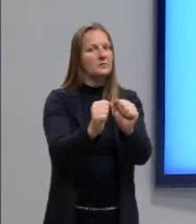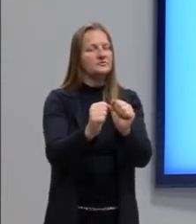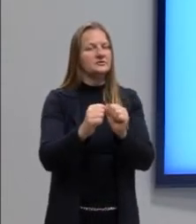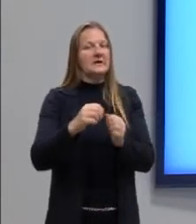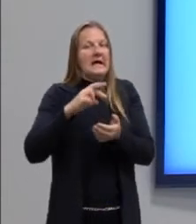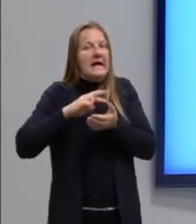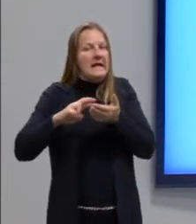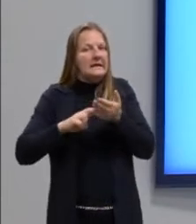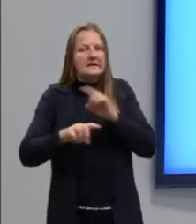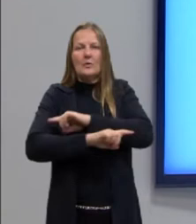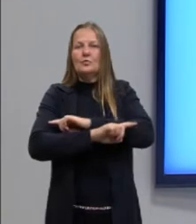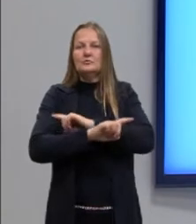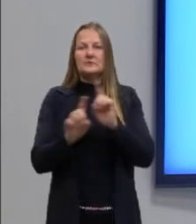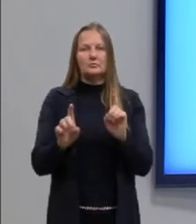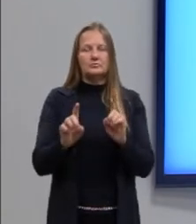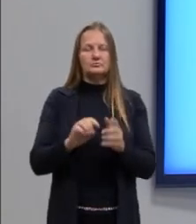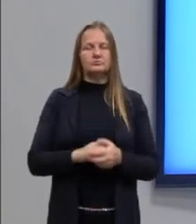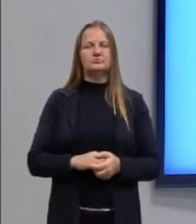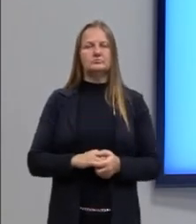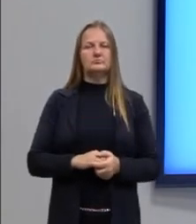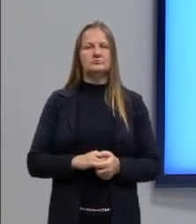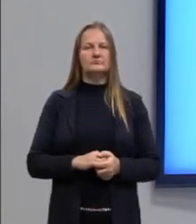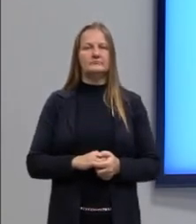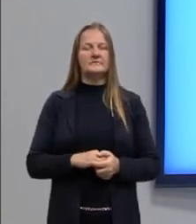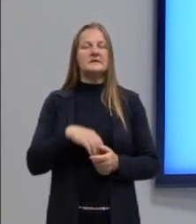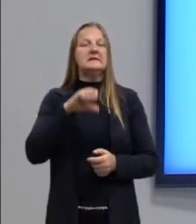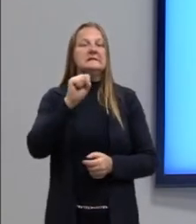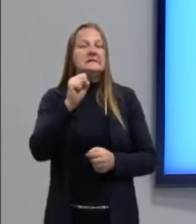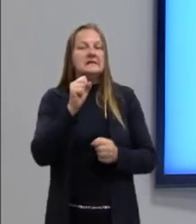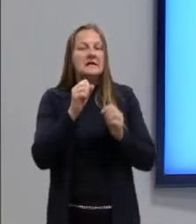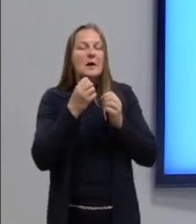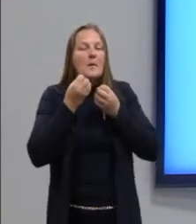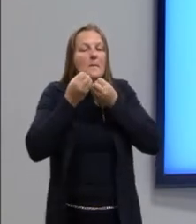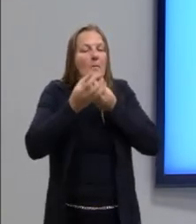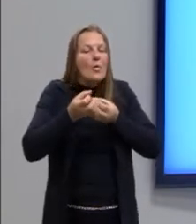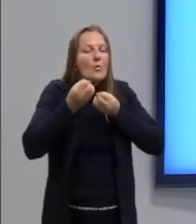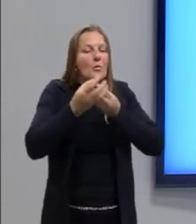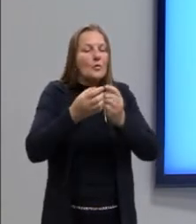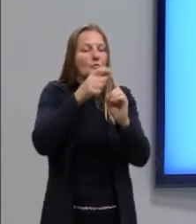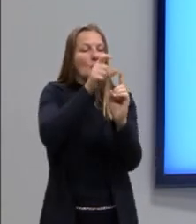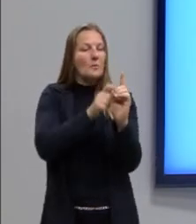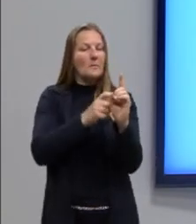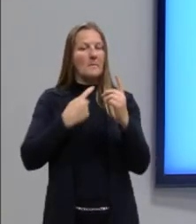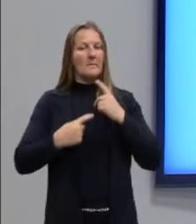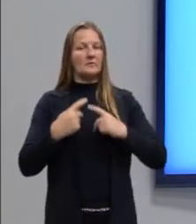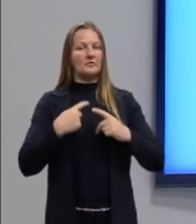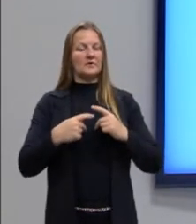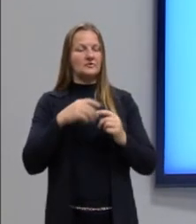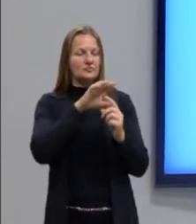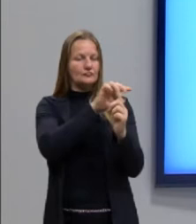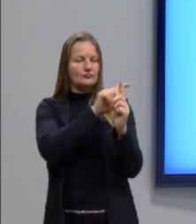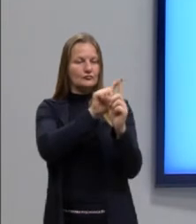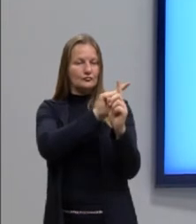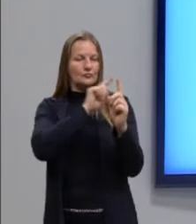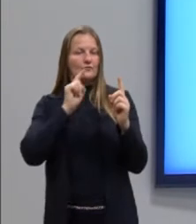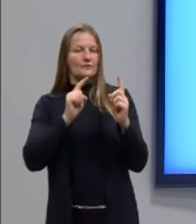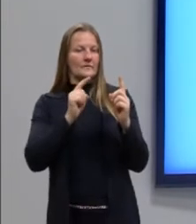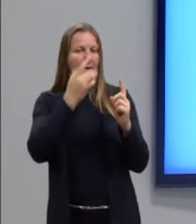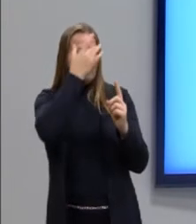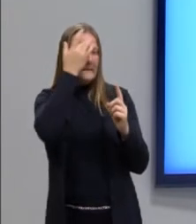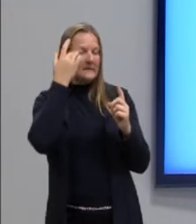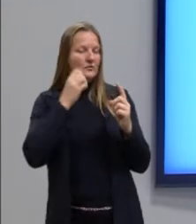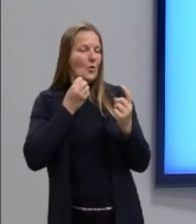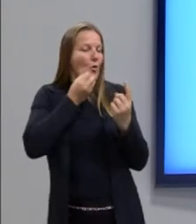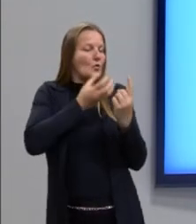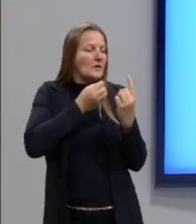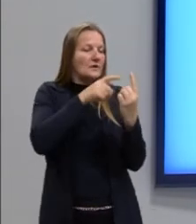quando o narrador é personagem o narrador também pode ser observador ele vai ser em terceira pessoa ele tá